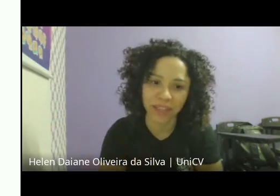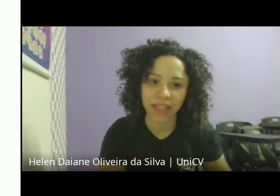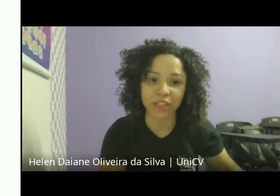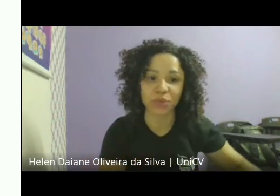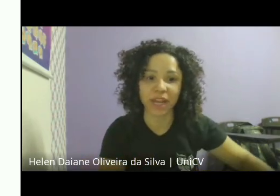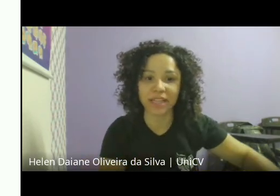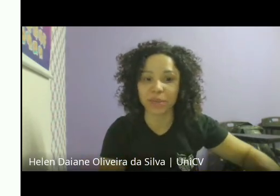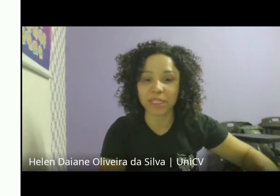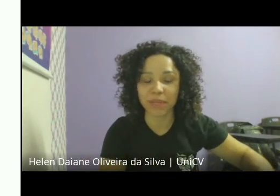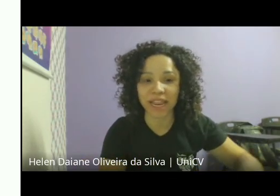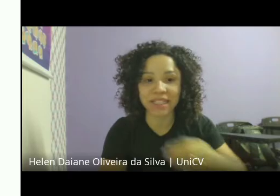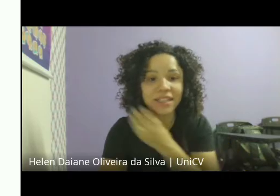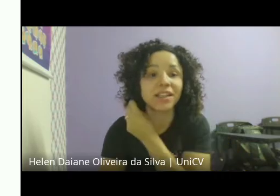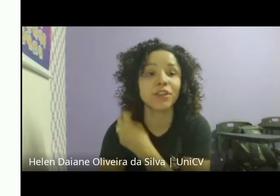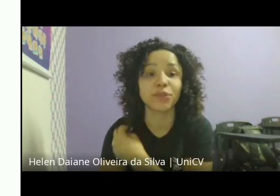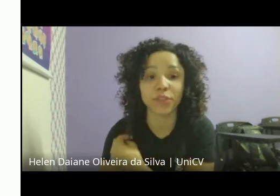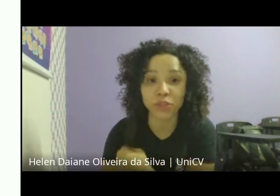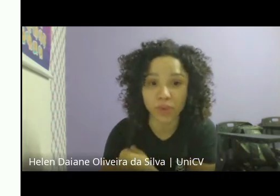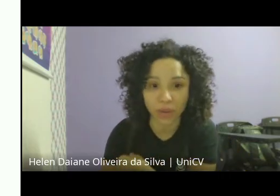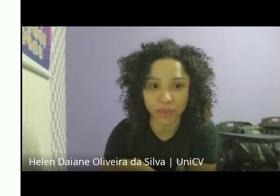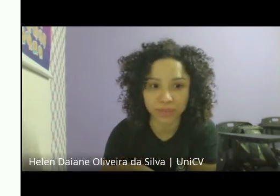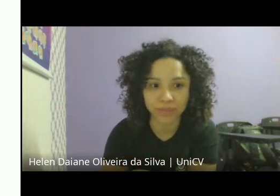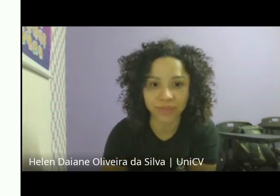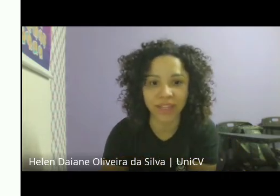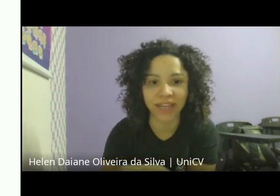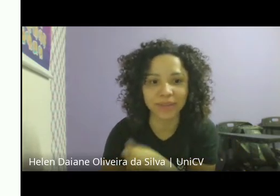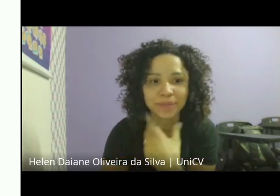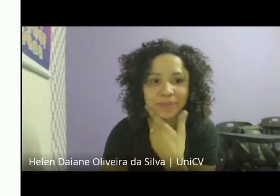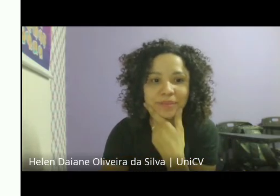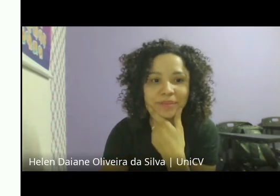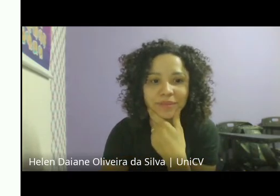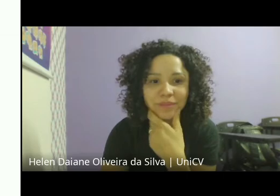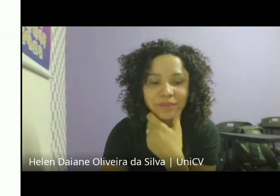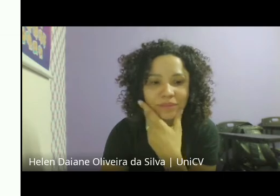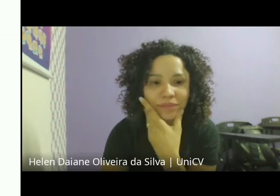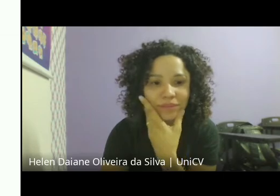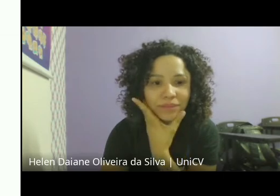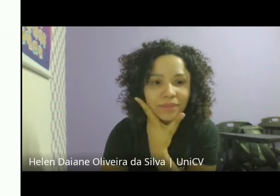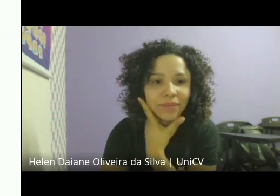reconhecida. A surdez é uma experiência visual, tá?